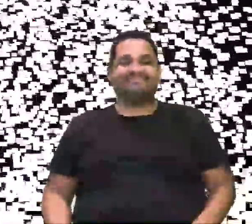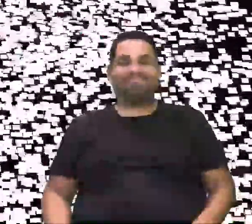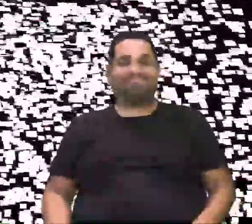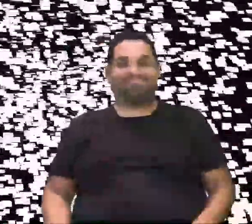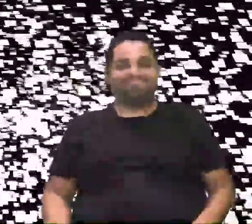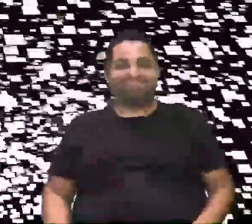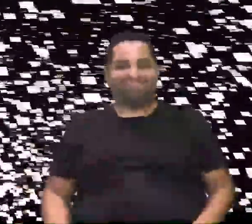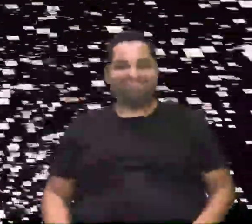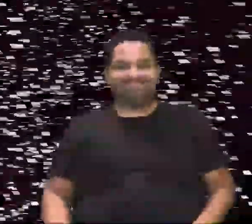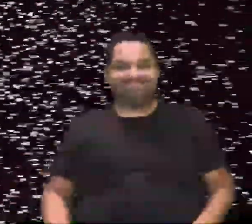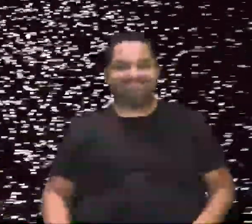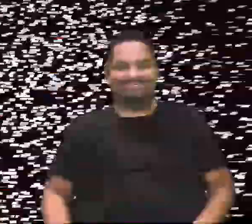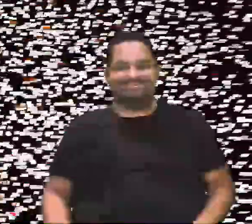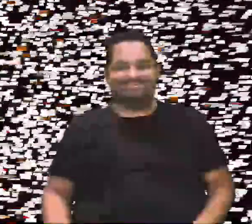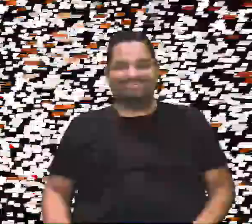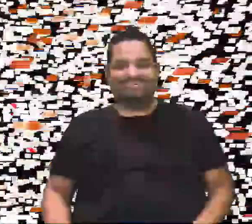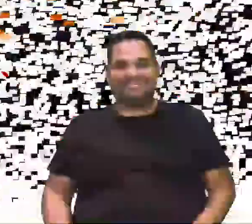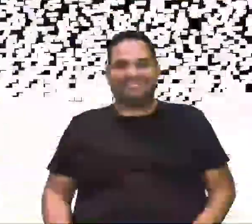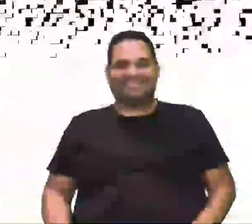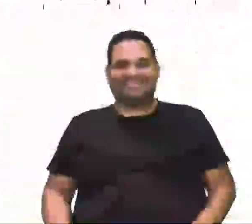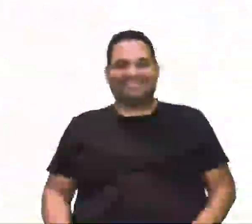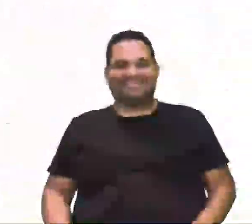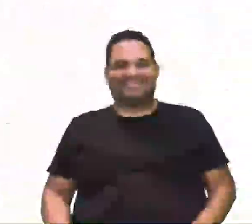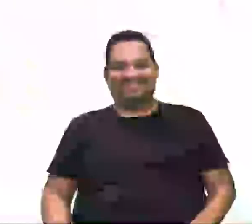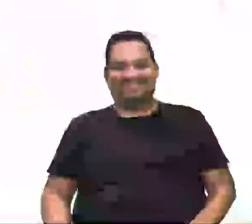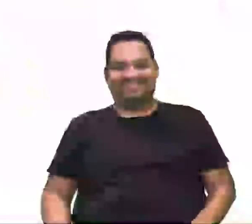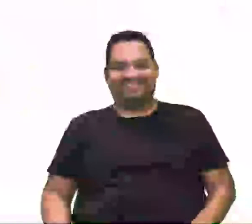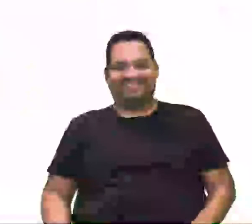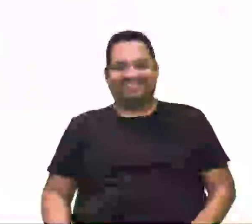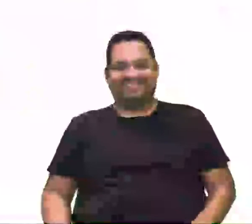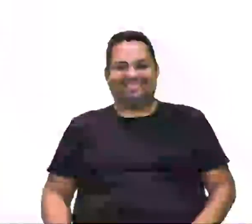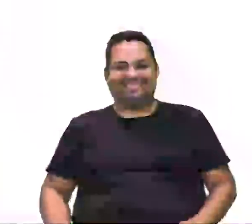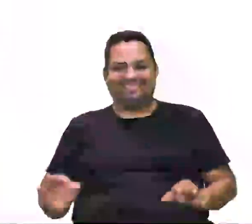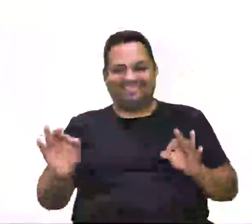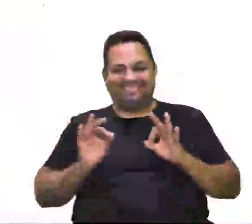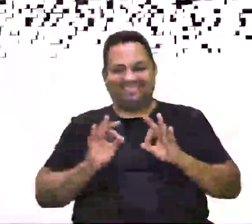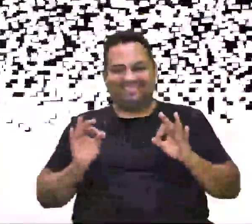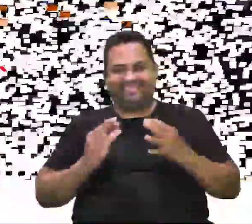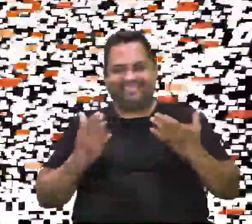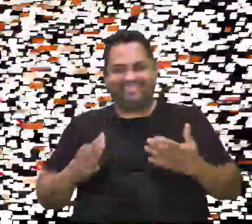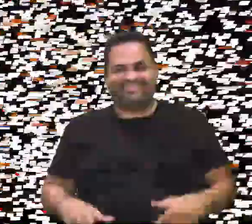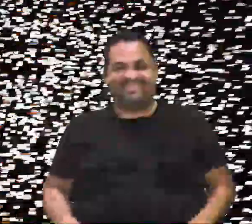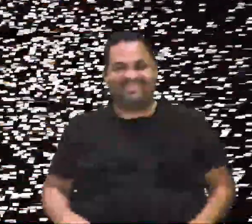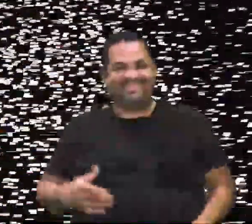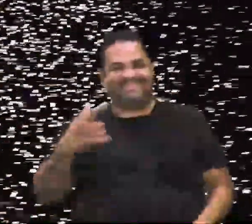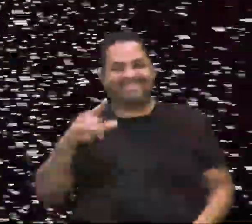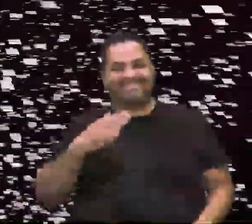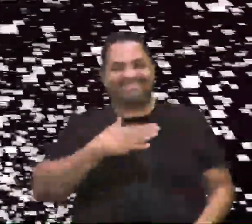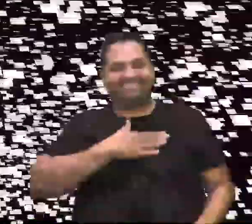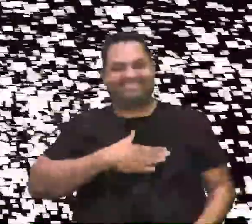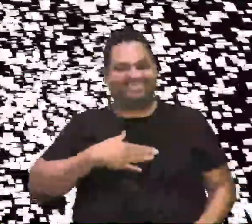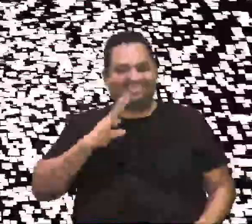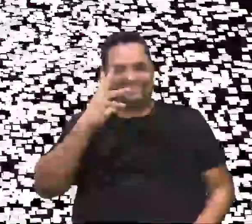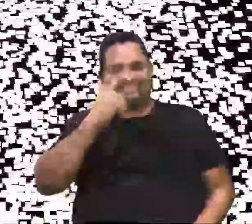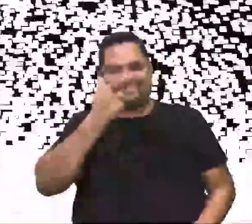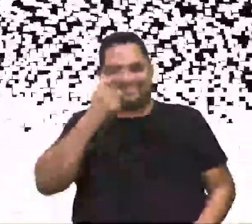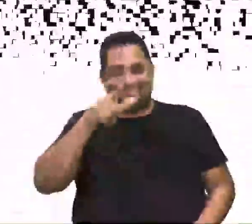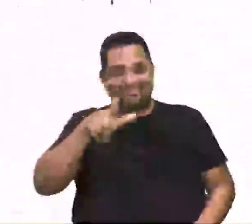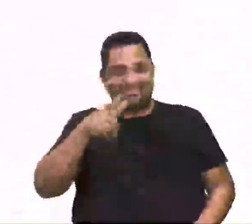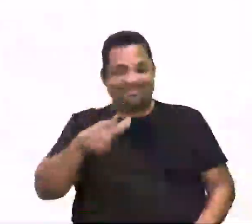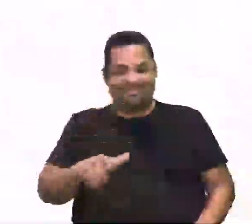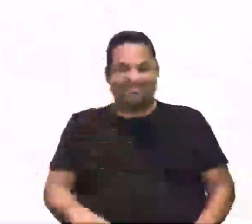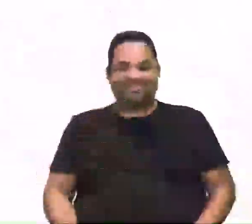olha, professor Sam, você ficou lindo nessa imagem aí, ó. Né? Top! De novo, porque a gente gosta do negócio quando é bonito, a gente